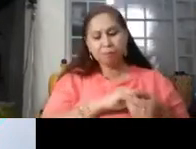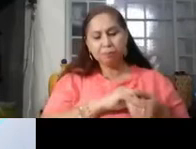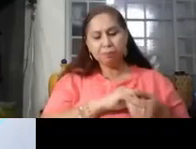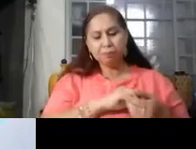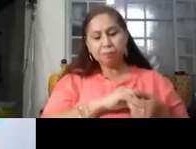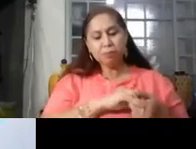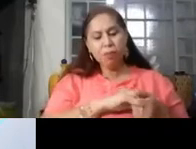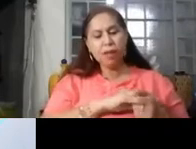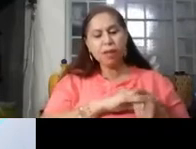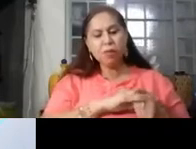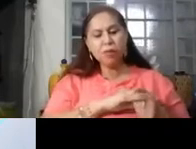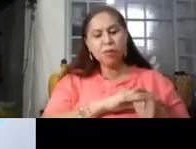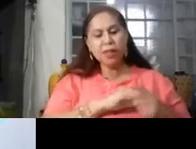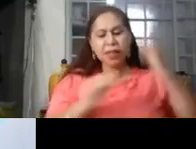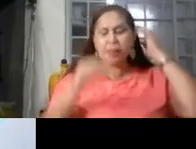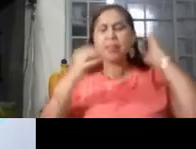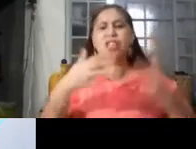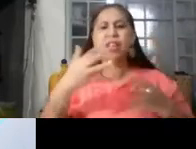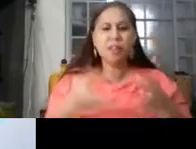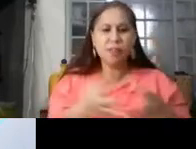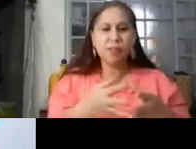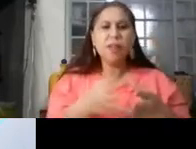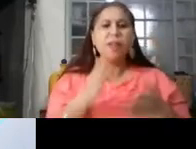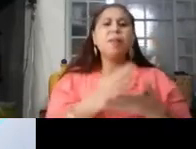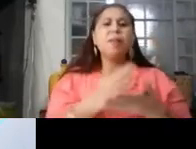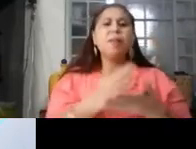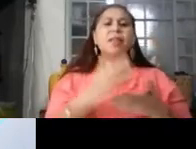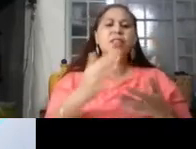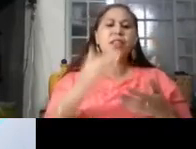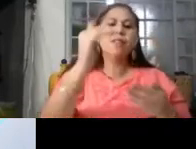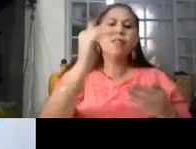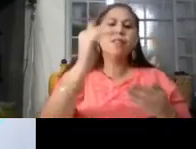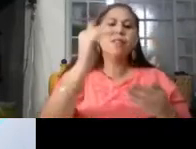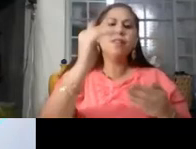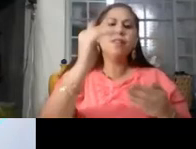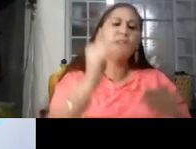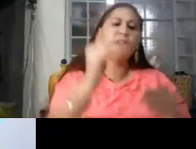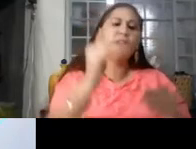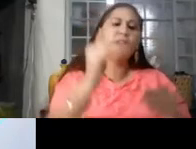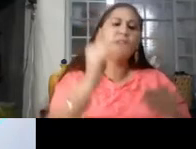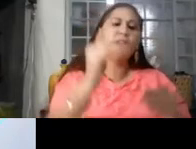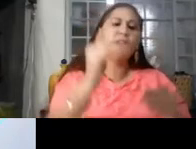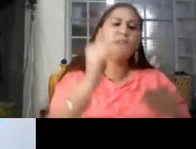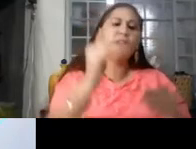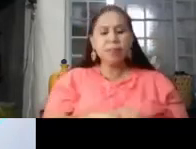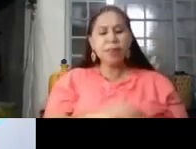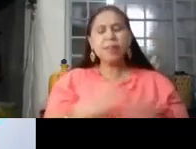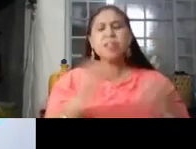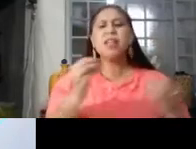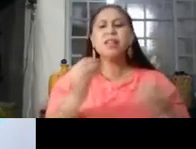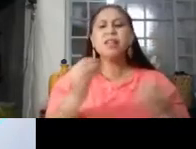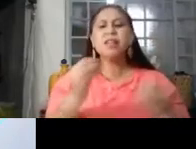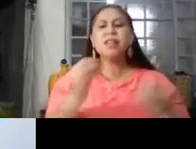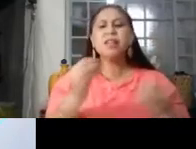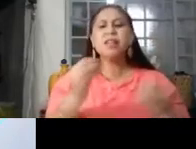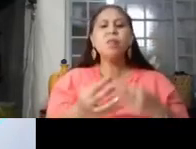gerativa, né? Então, o que é gramática gerativa? Gramática gerativa, que aí está no segundo tópico já. Gramática